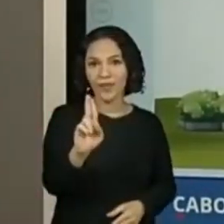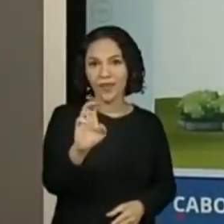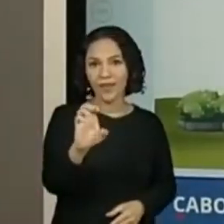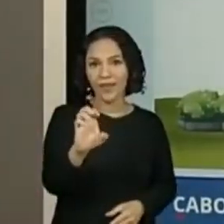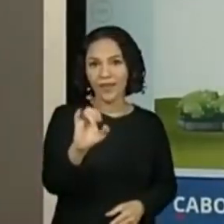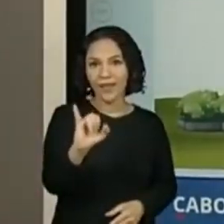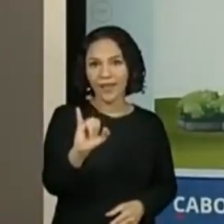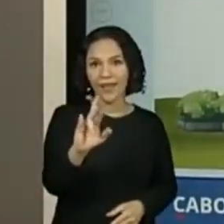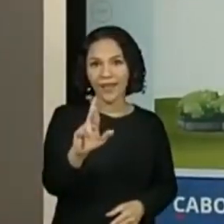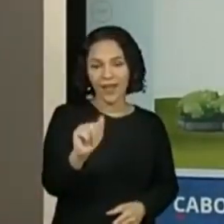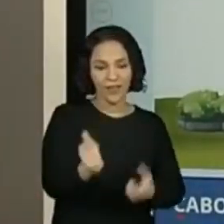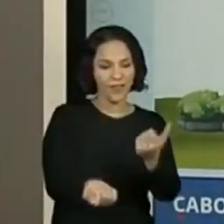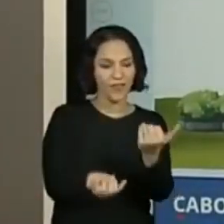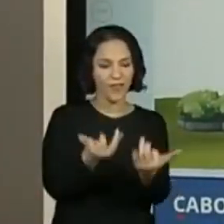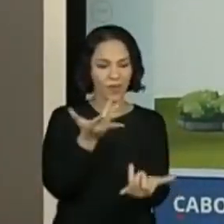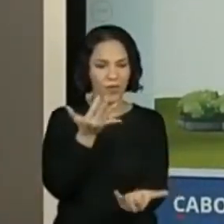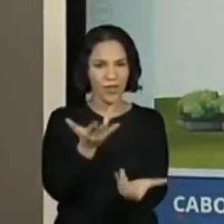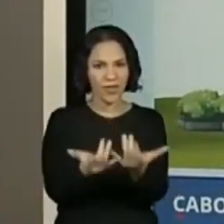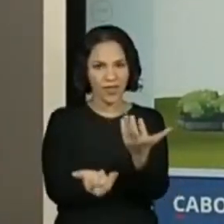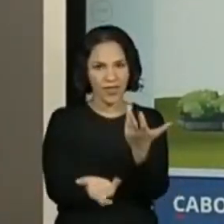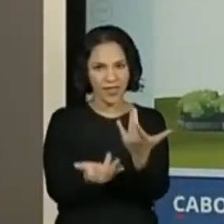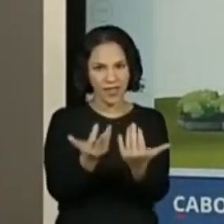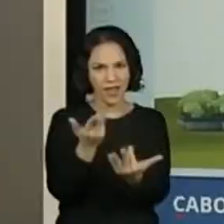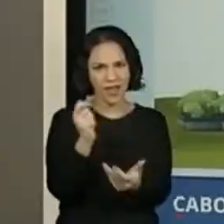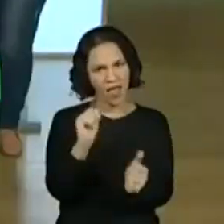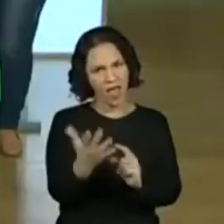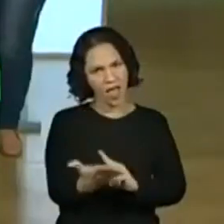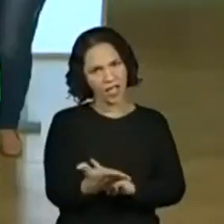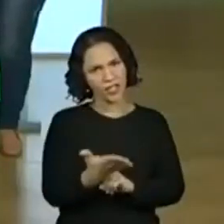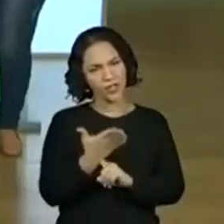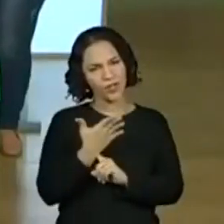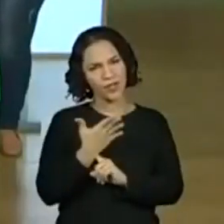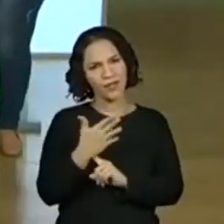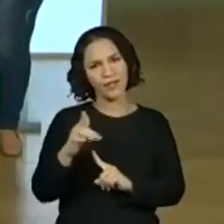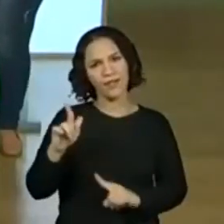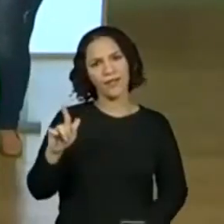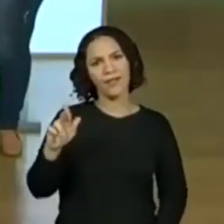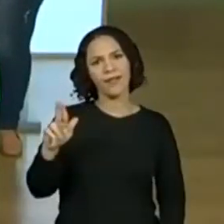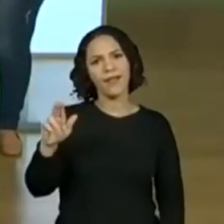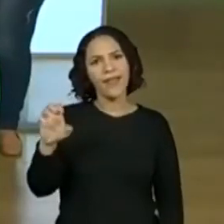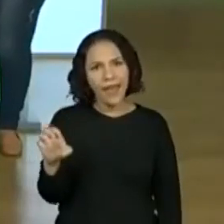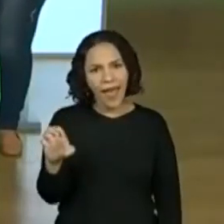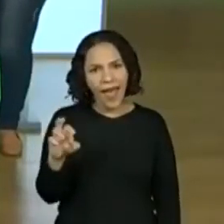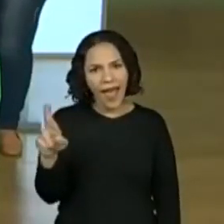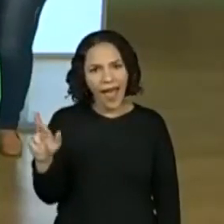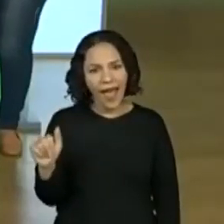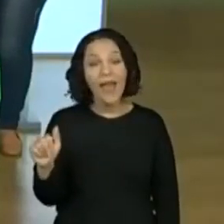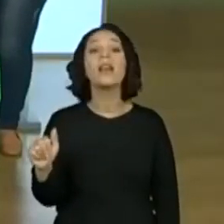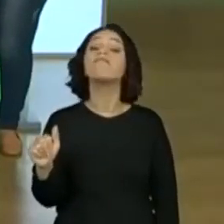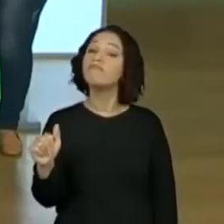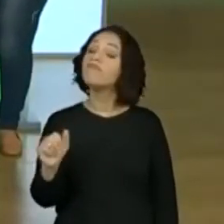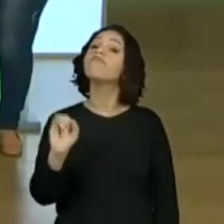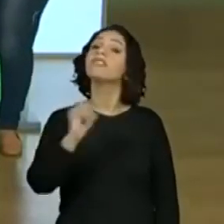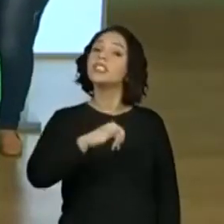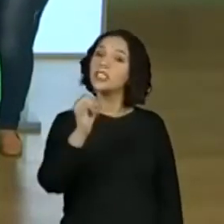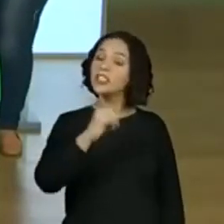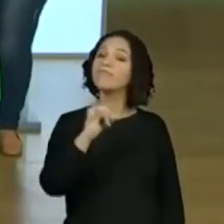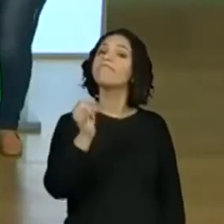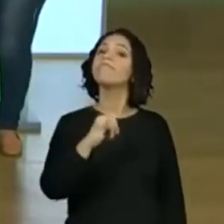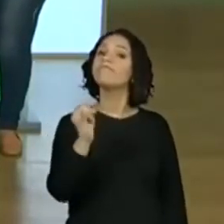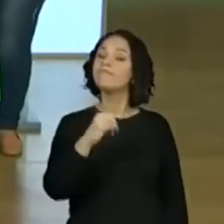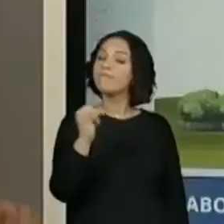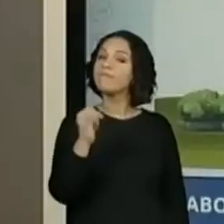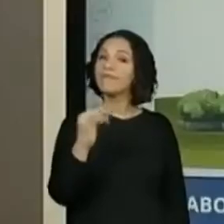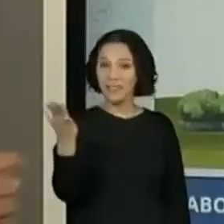Ajuda a gente a achar o guerra? Foguê, sim. O guê do fogueira ajuda a escrever o guê então, do